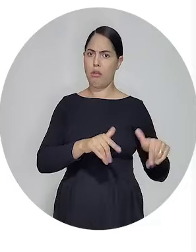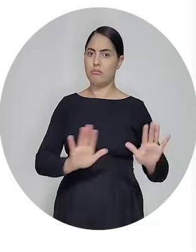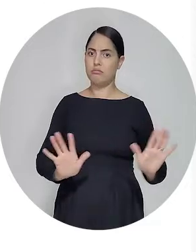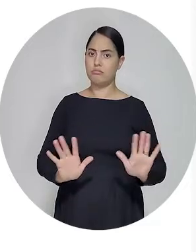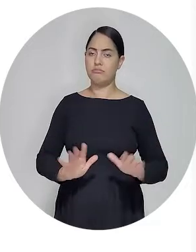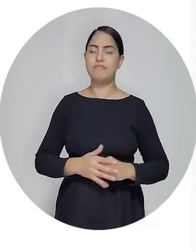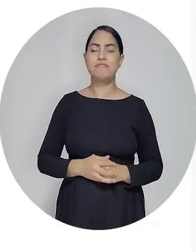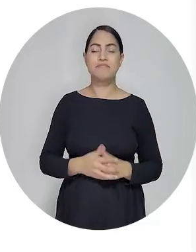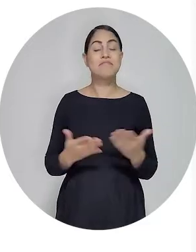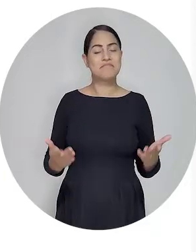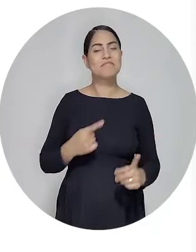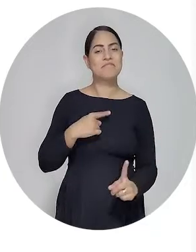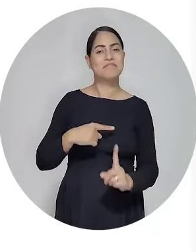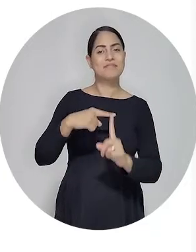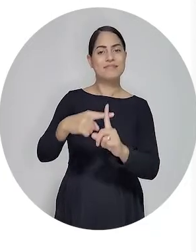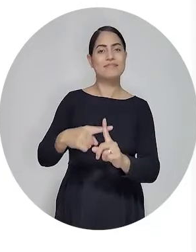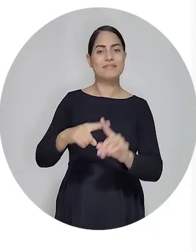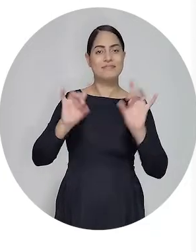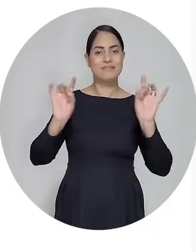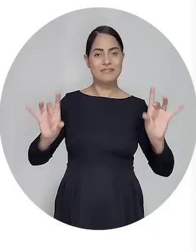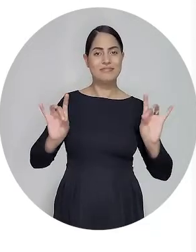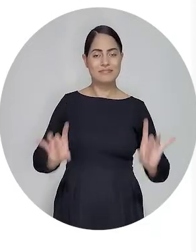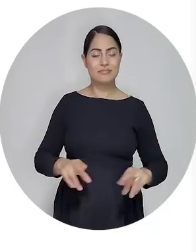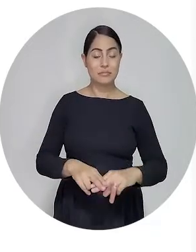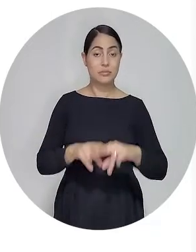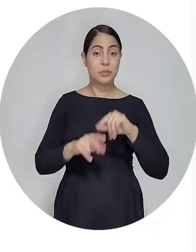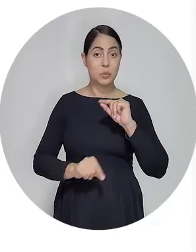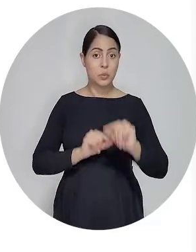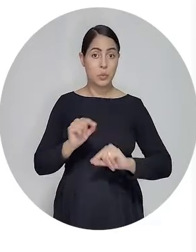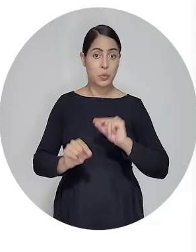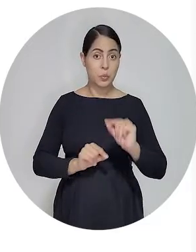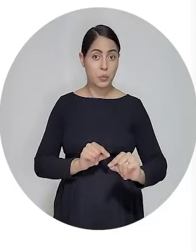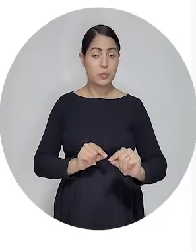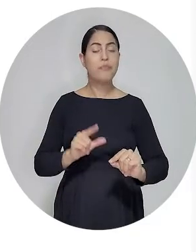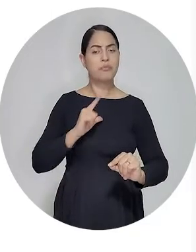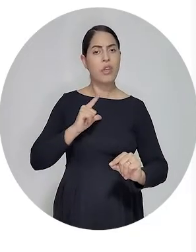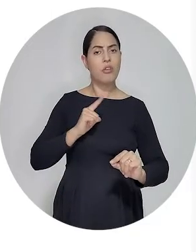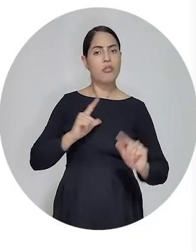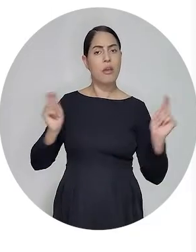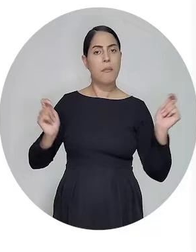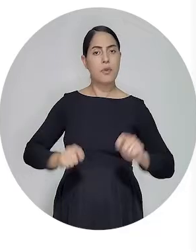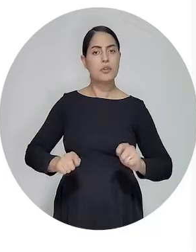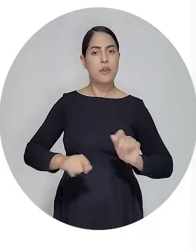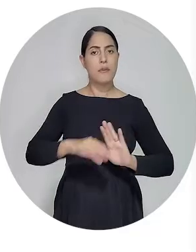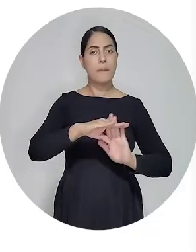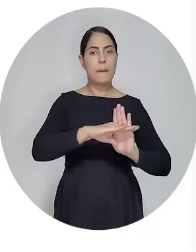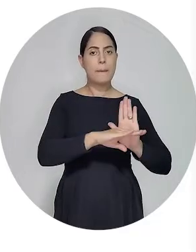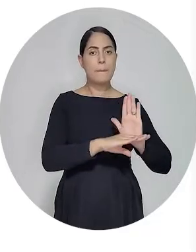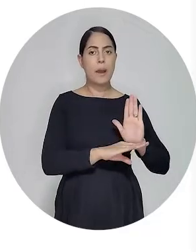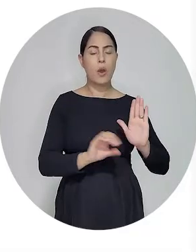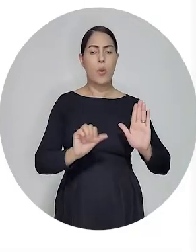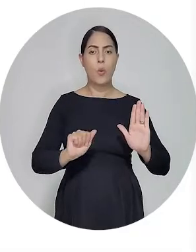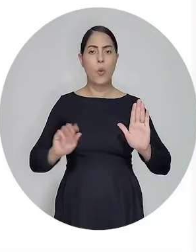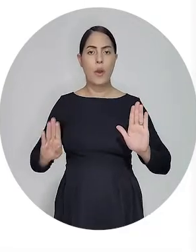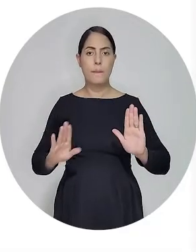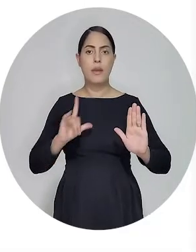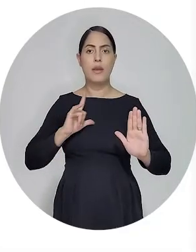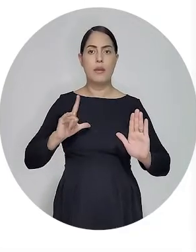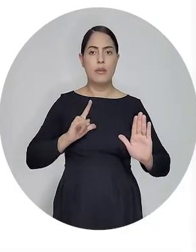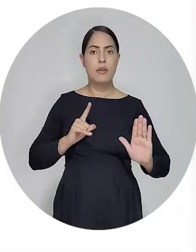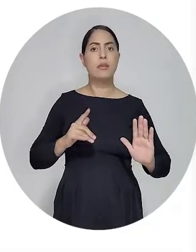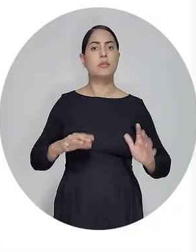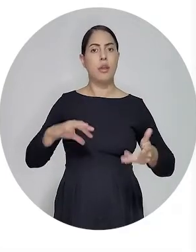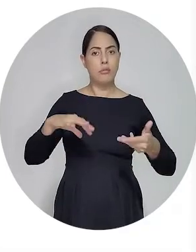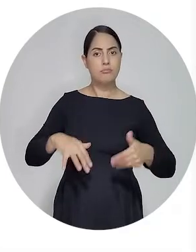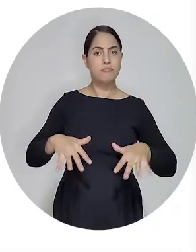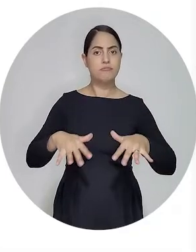empregatício. O saldo atual para a advocacia é extremamente positivo, especialmente porque nele tiveram participação praticamente todo